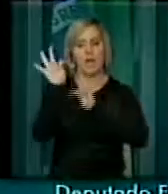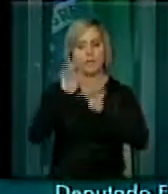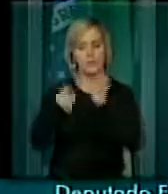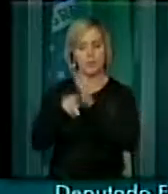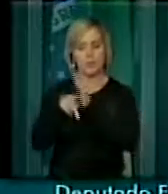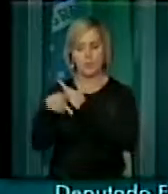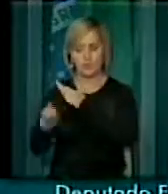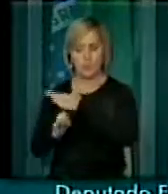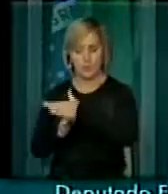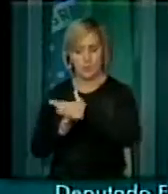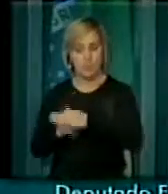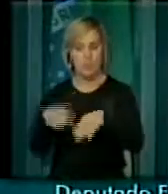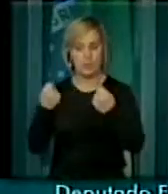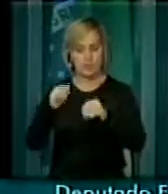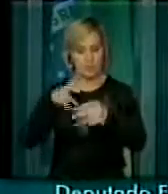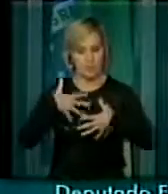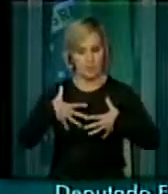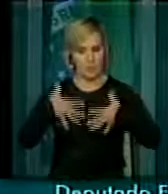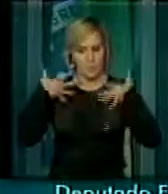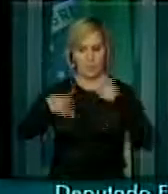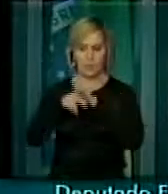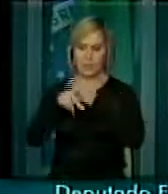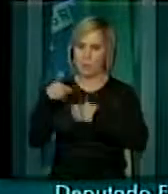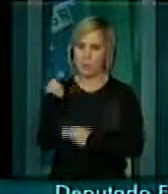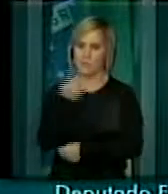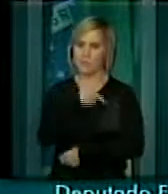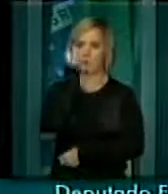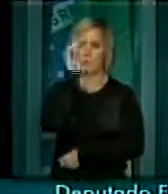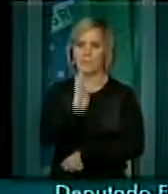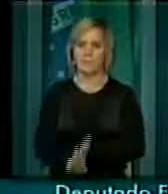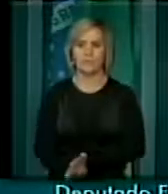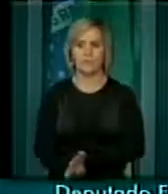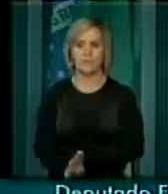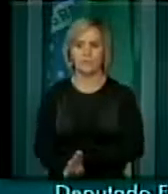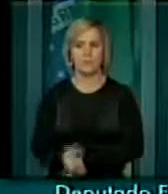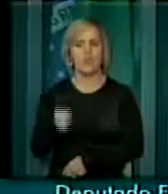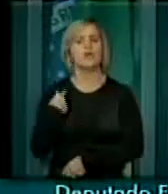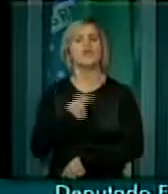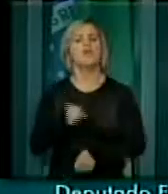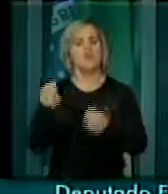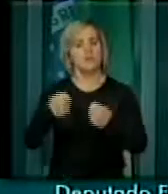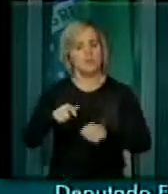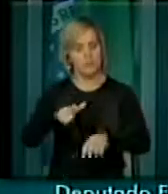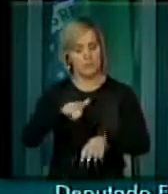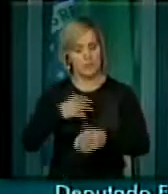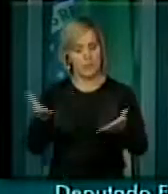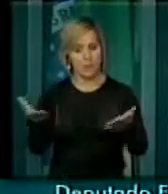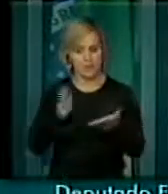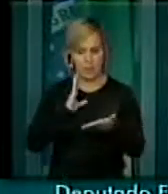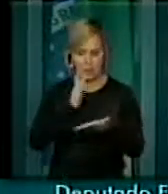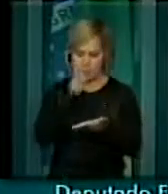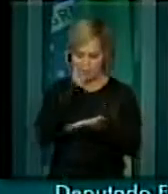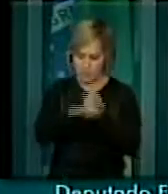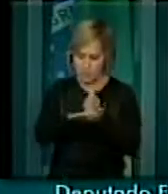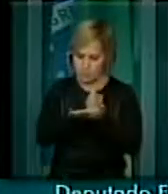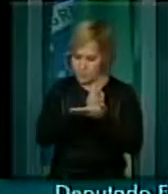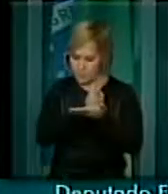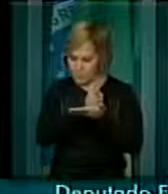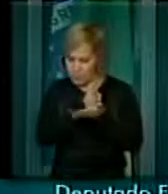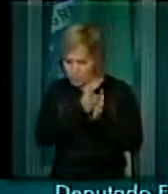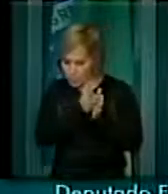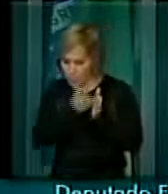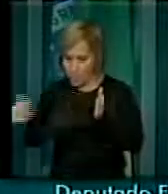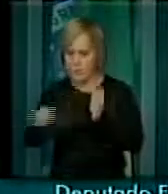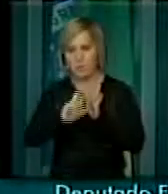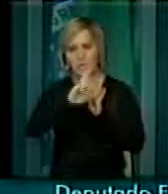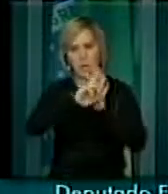que deve ser motivo de orgulho para todos nós, nós estamos exatamente definindo essas regras para